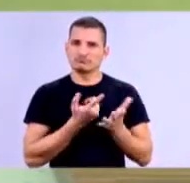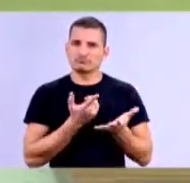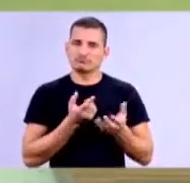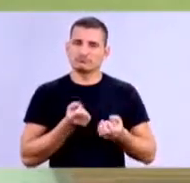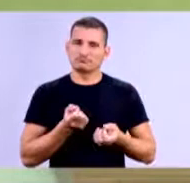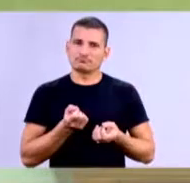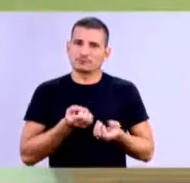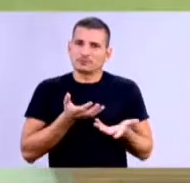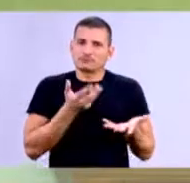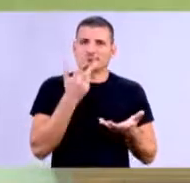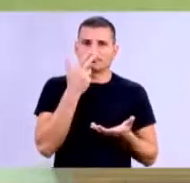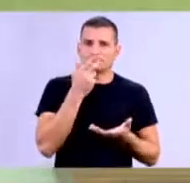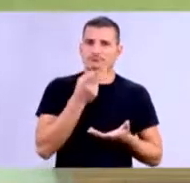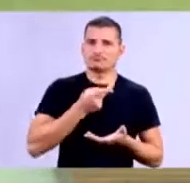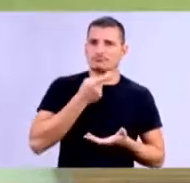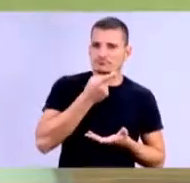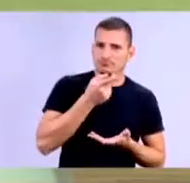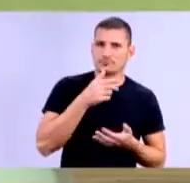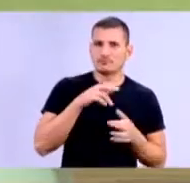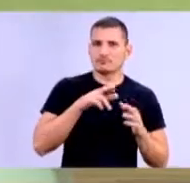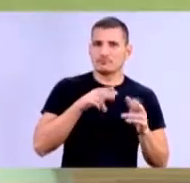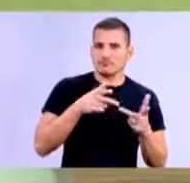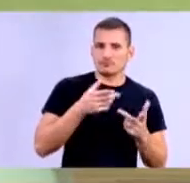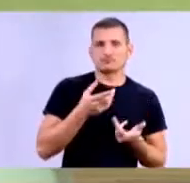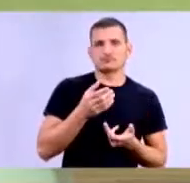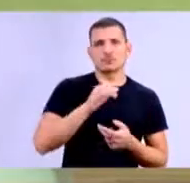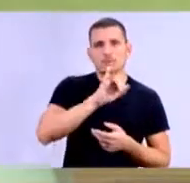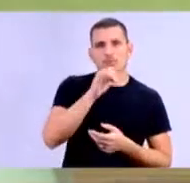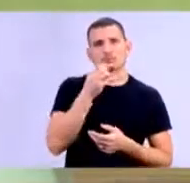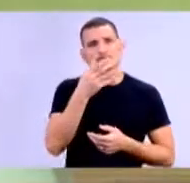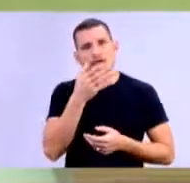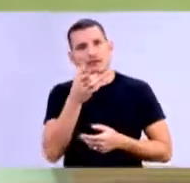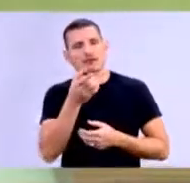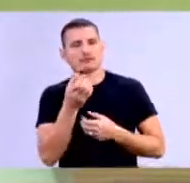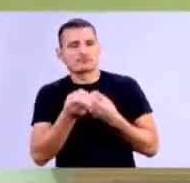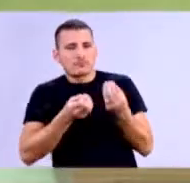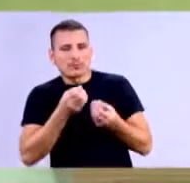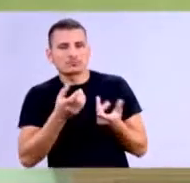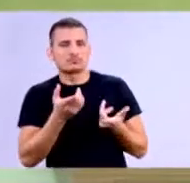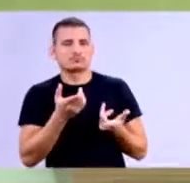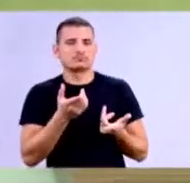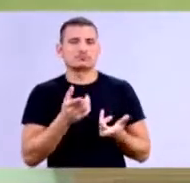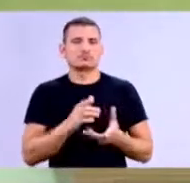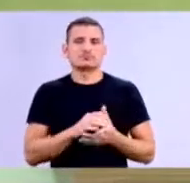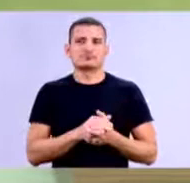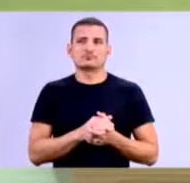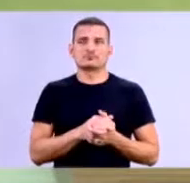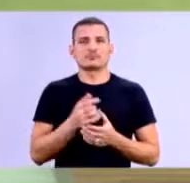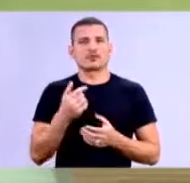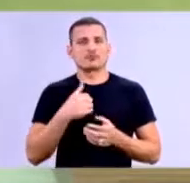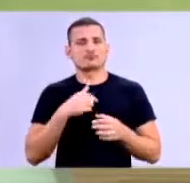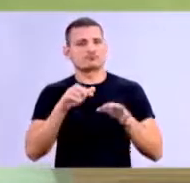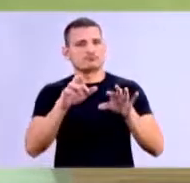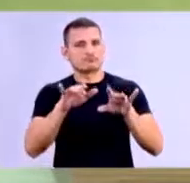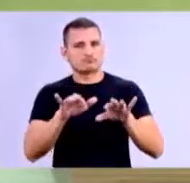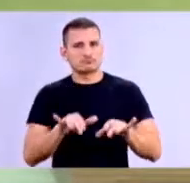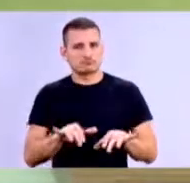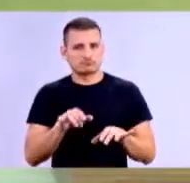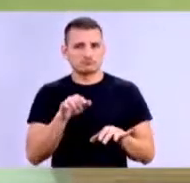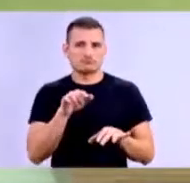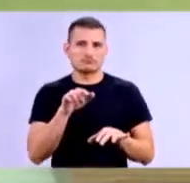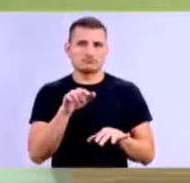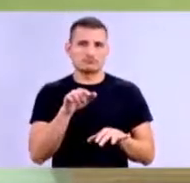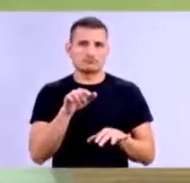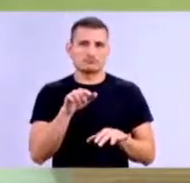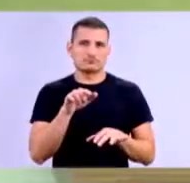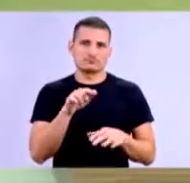forma falada. Então é diferente eu chegar, oi, tudo bem? E aí, como é que tá? E de repente eu ter que escrever isso, então eu